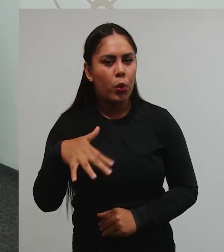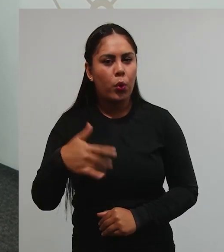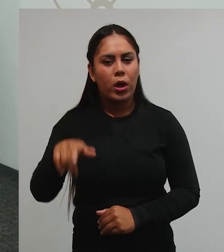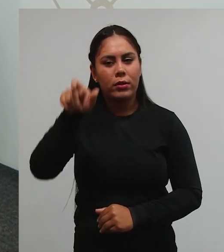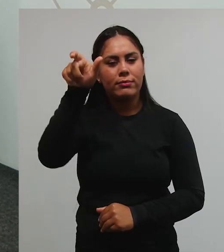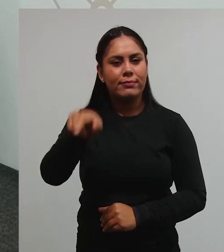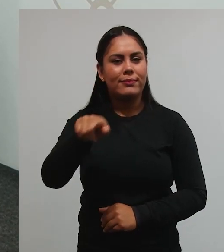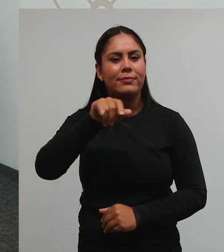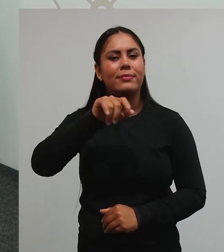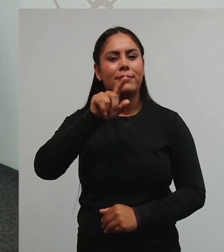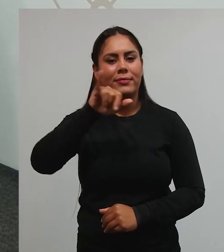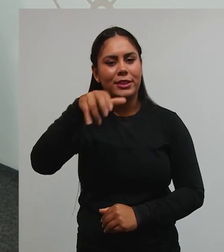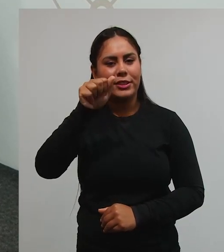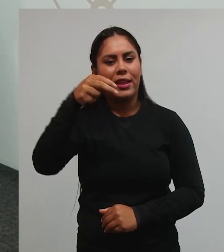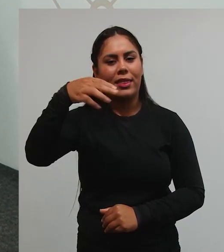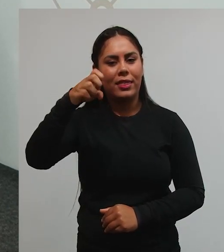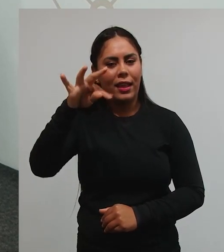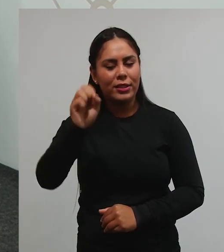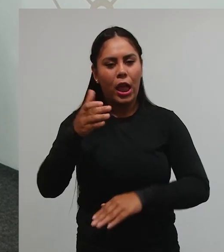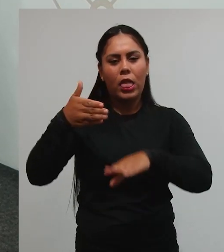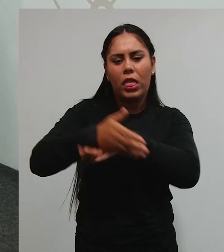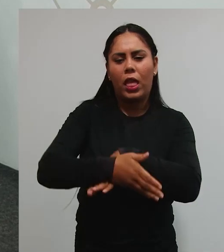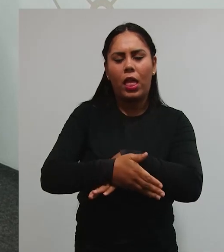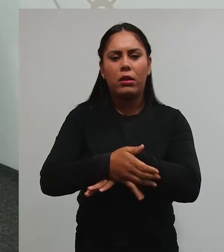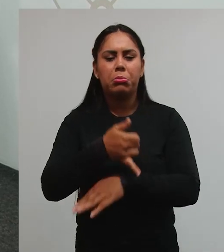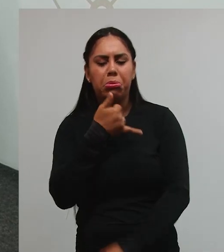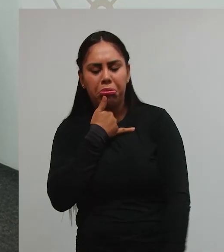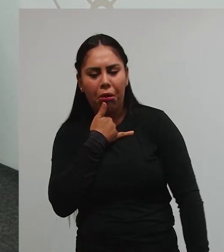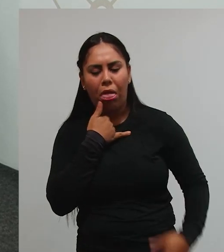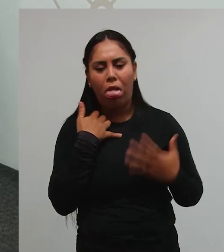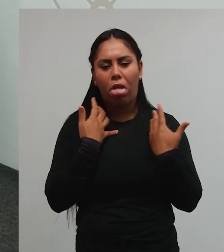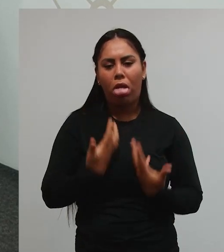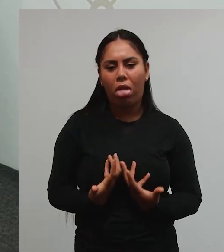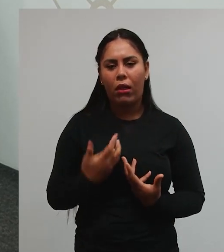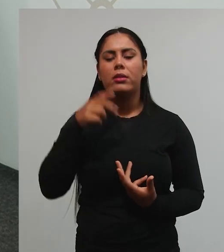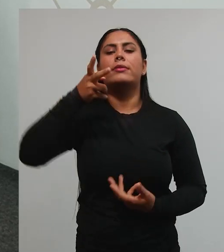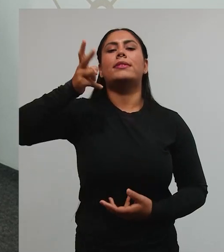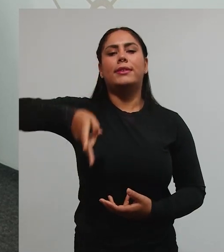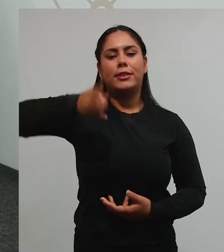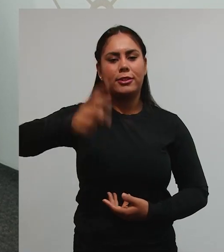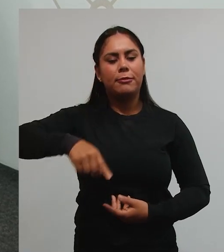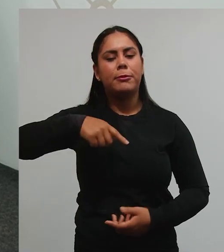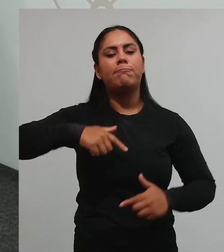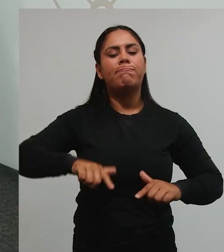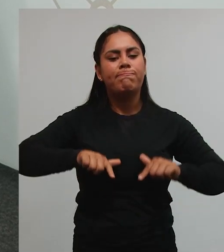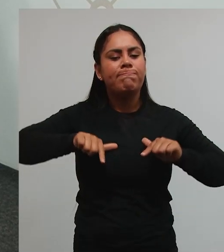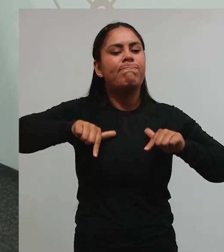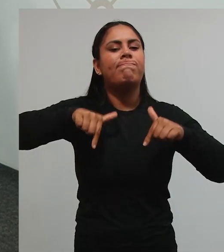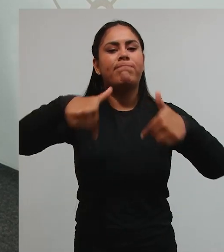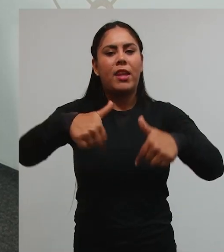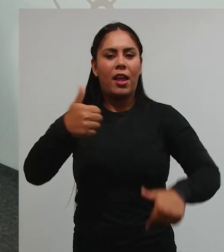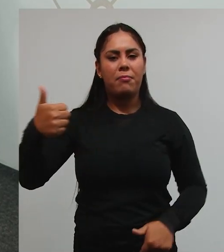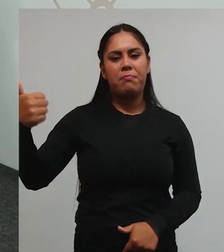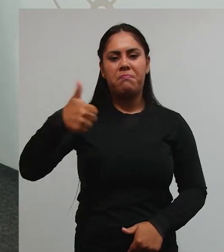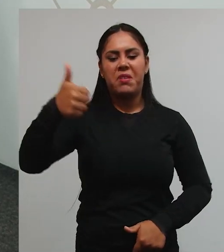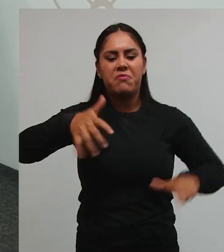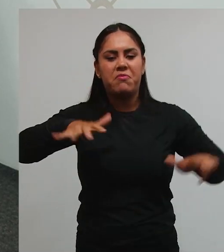nunca vi mesmo depois que eu não estava tão próximo da atuação com ela, que ela foi para outra escola, eu fui para outra,